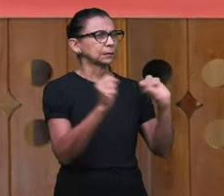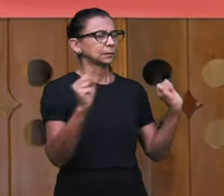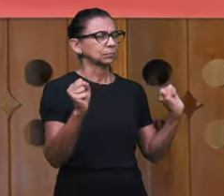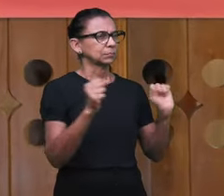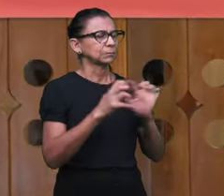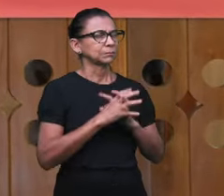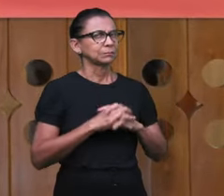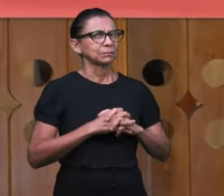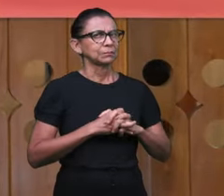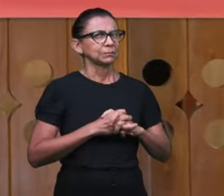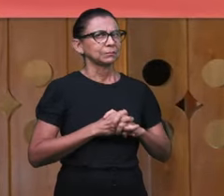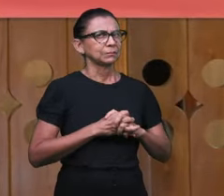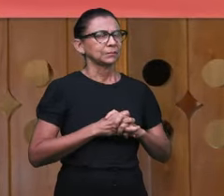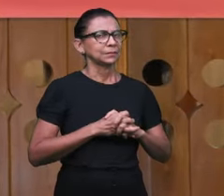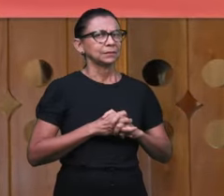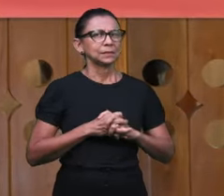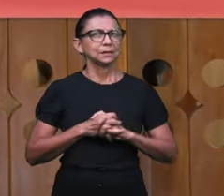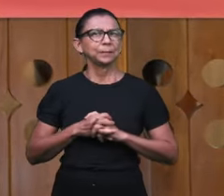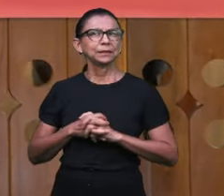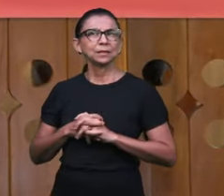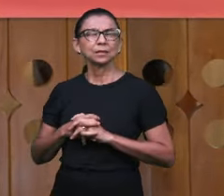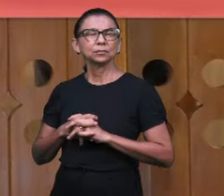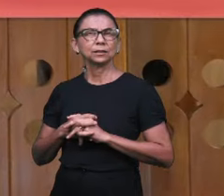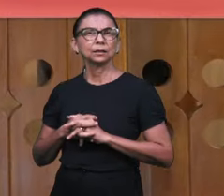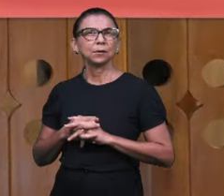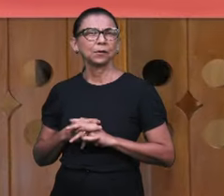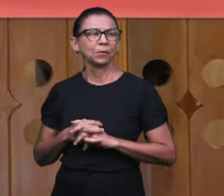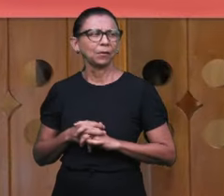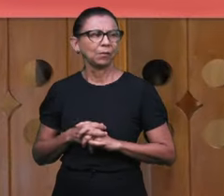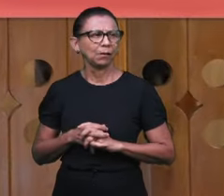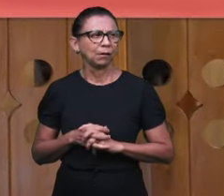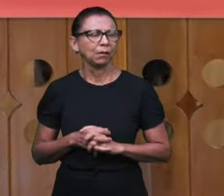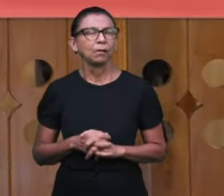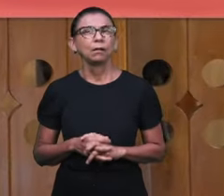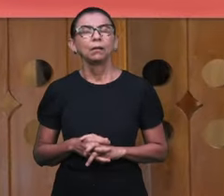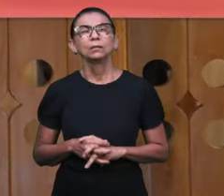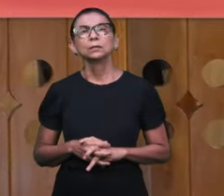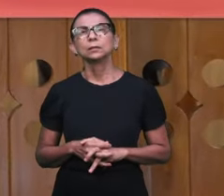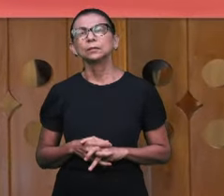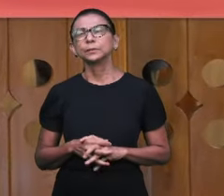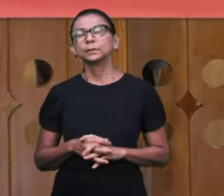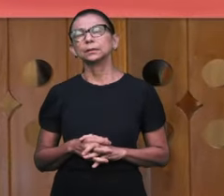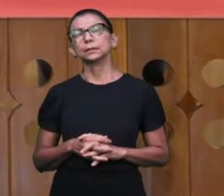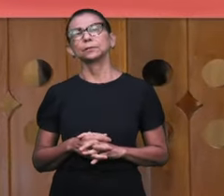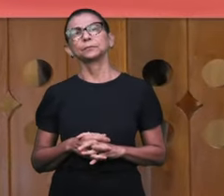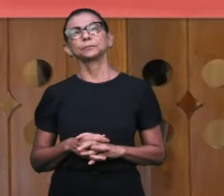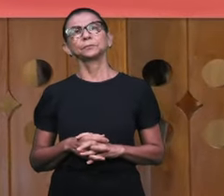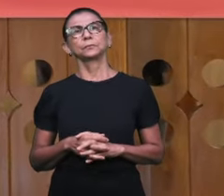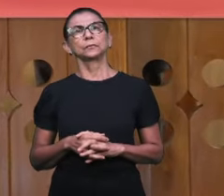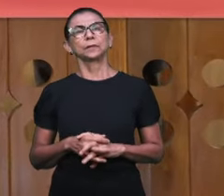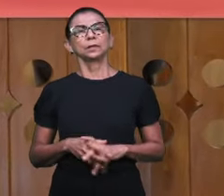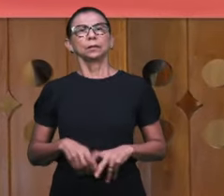É por isso que eu tenho que ficar vigiando aqui. E 2 é comunhão do Espírito Santo. É. Então veja aqui.